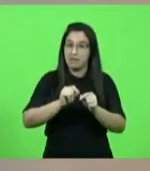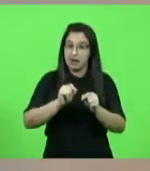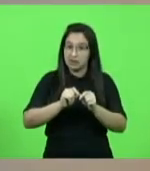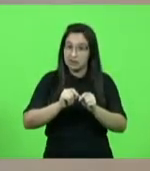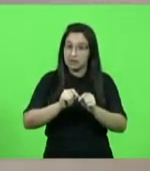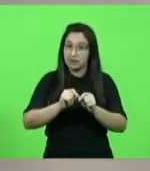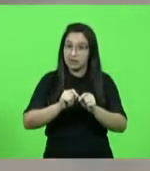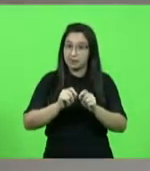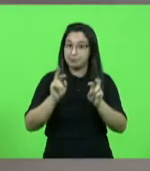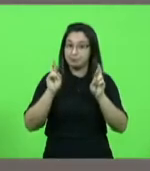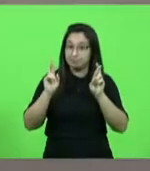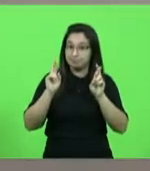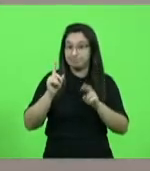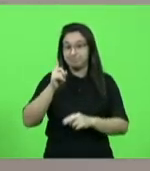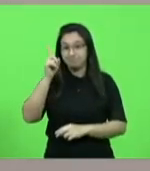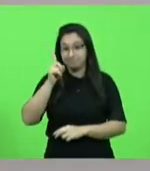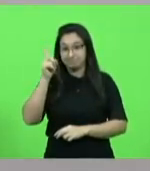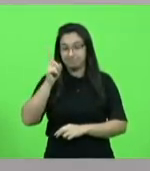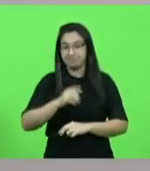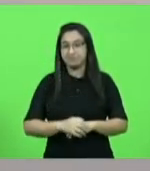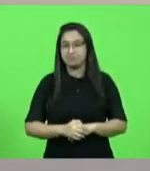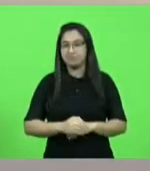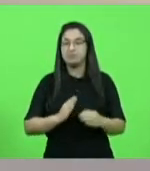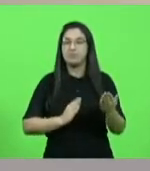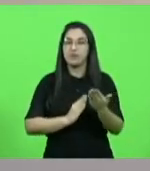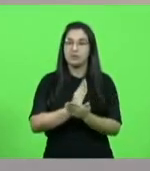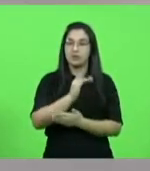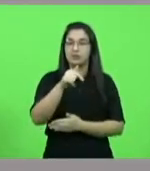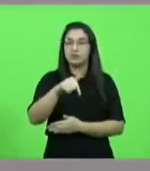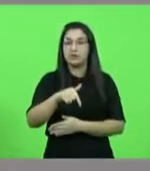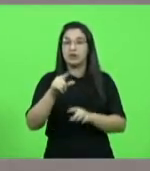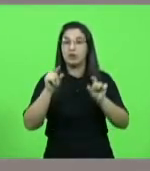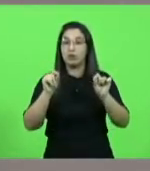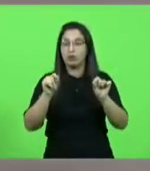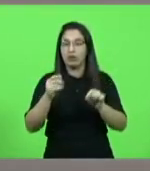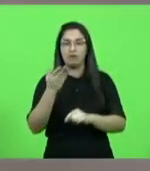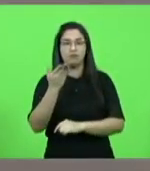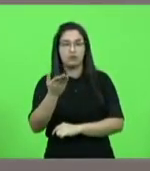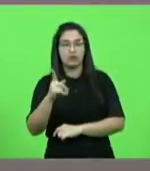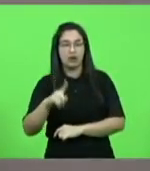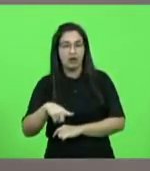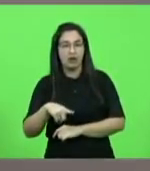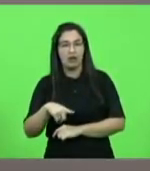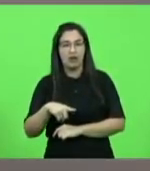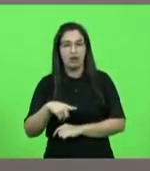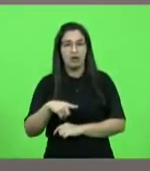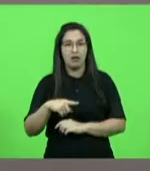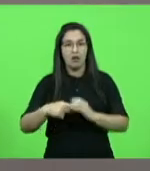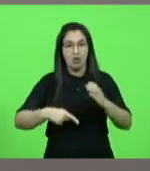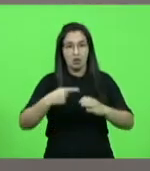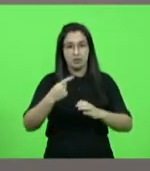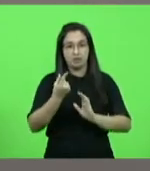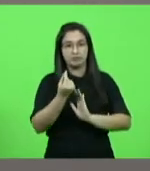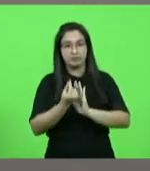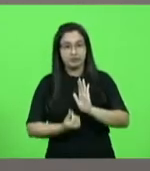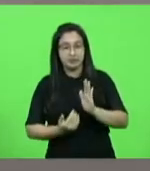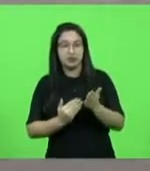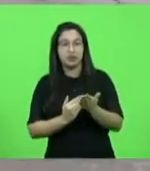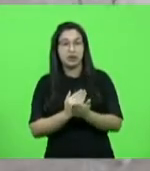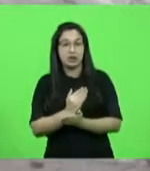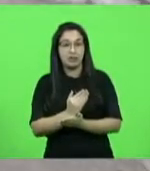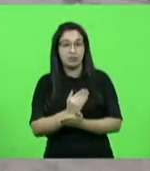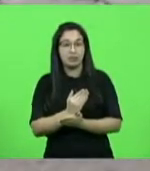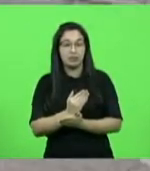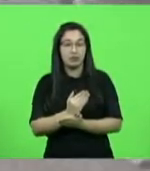a Deus. Nós aprovamos aqui, deputado Sargento Lima, você, que é junto da Comissão de Finanças, aprovamos aqui